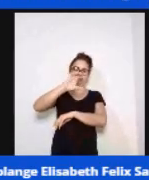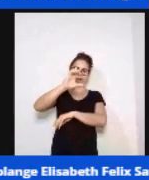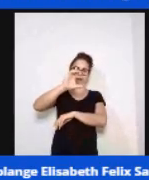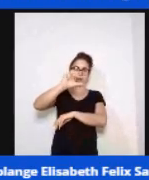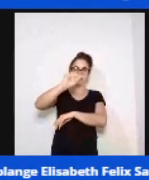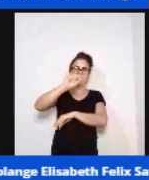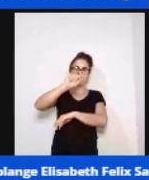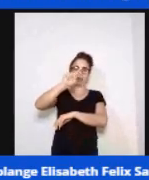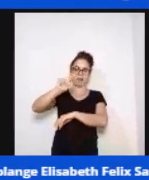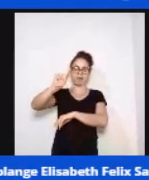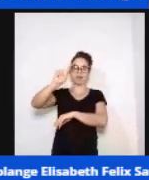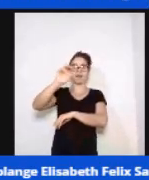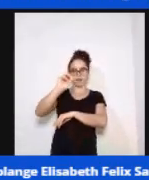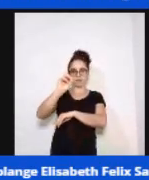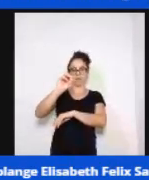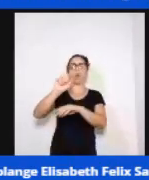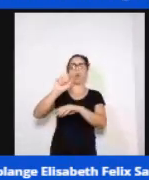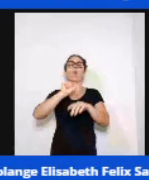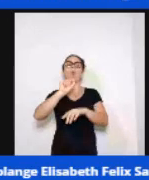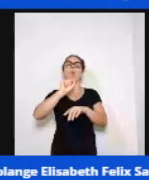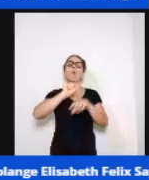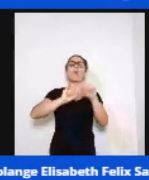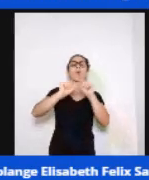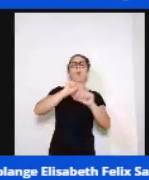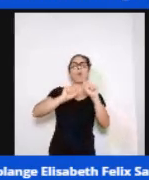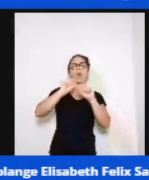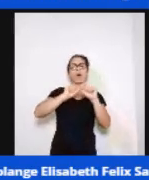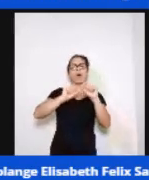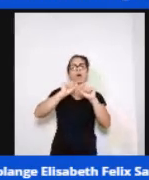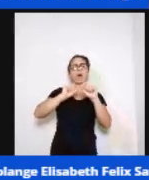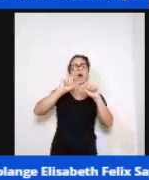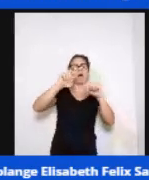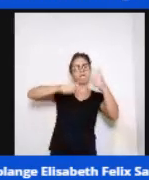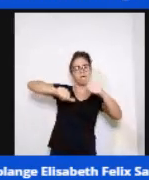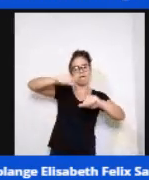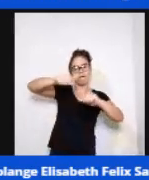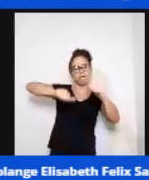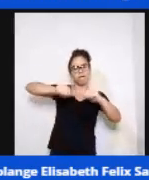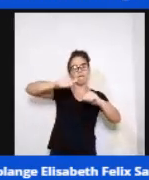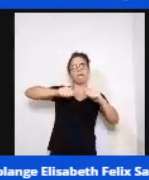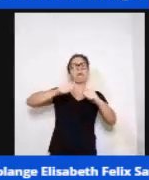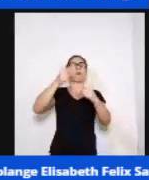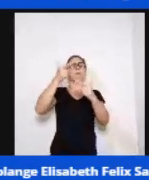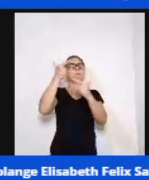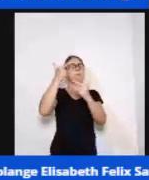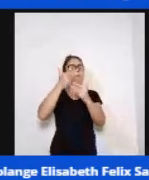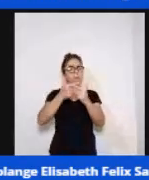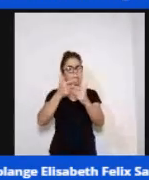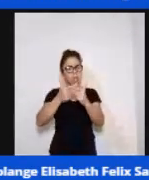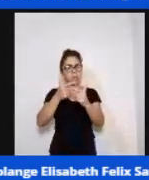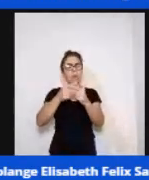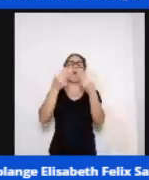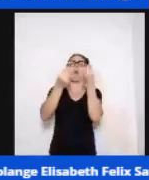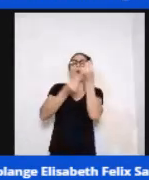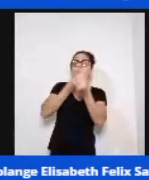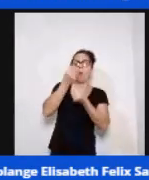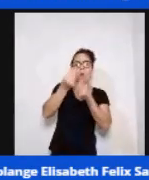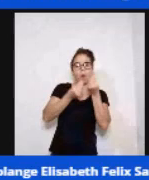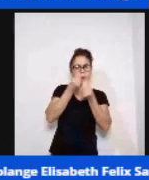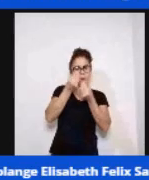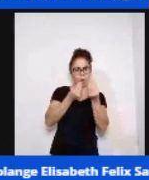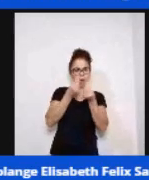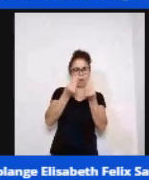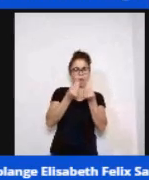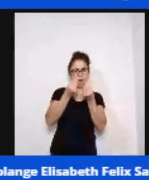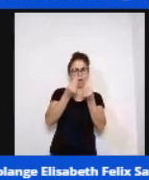O que é avaliar? Para quê? Por quê e como, né? Então, nesse apanhado em si de avaliação,